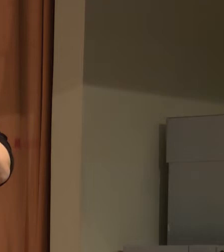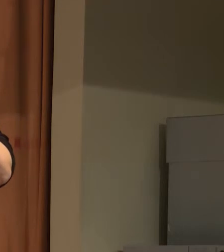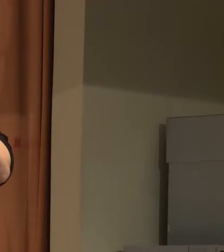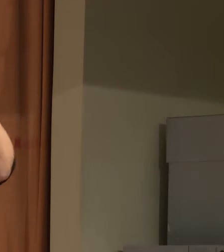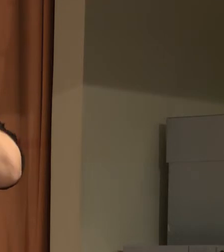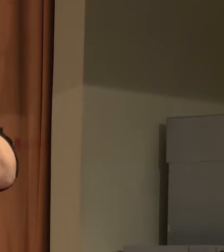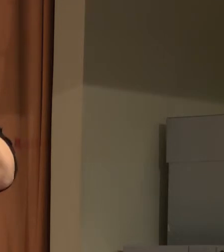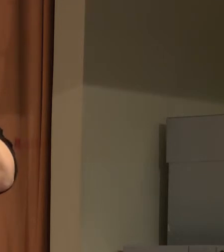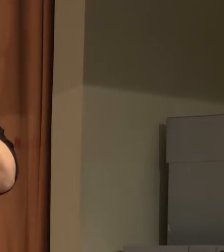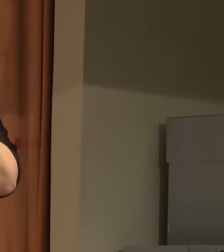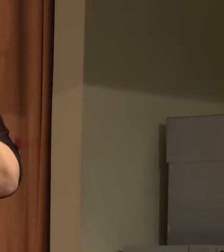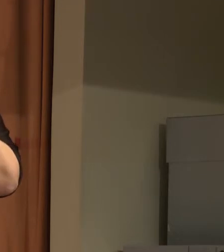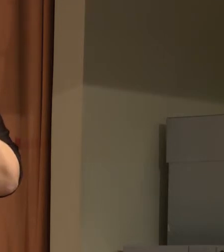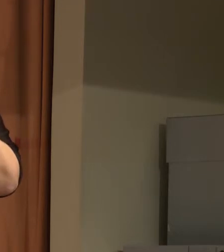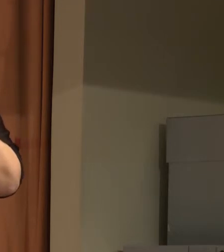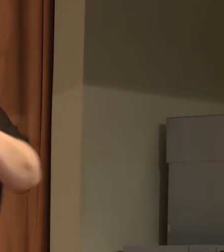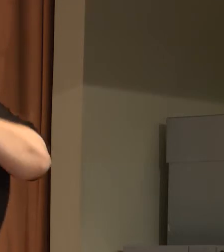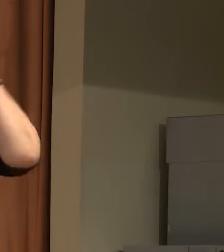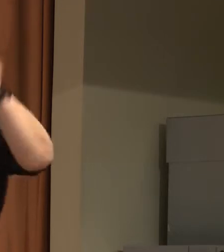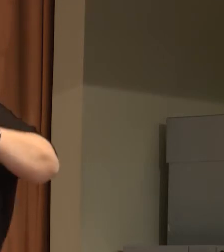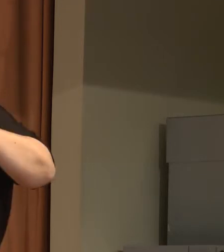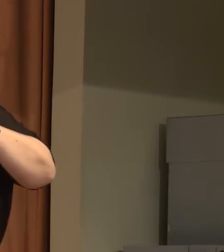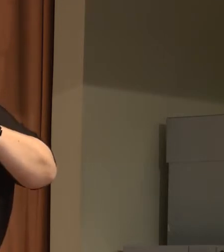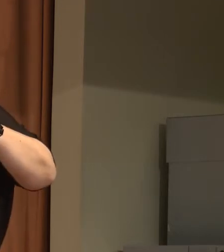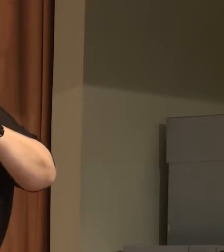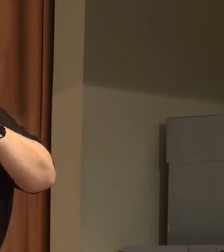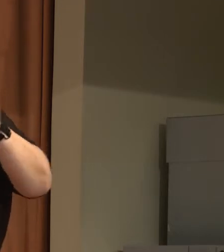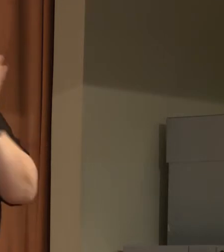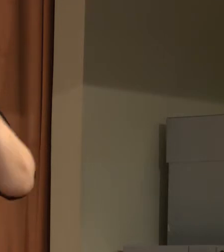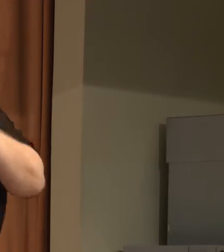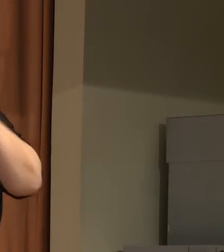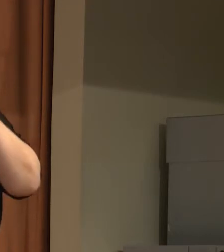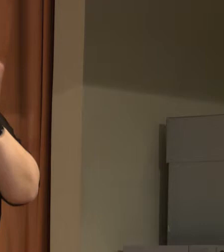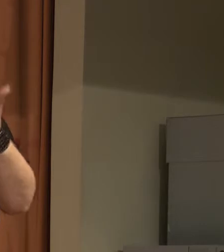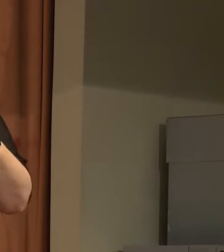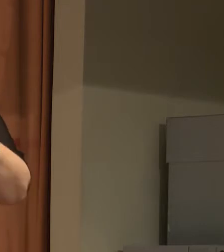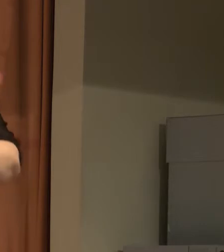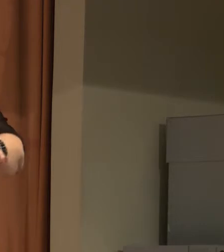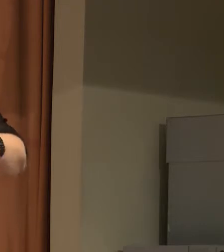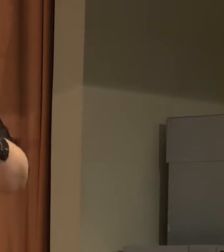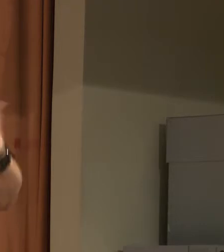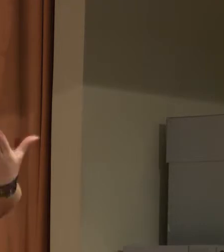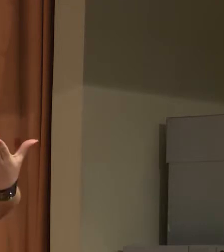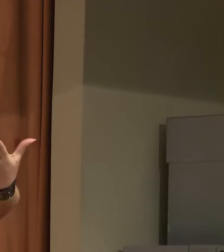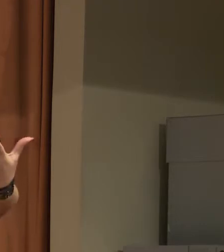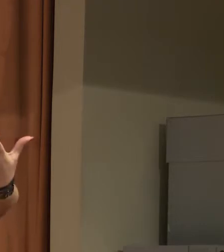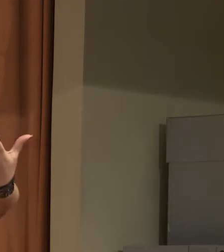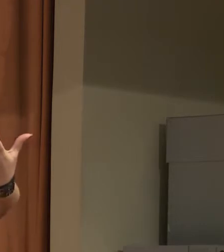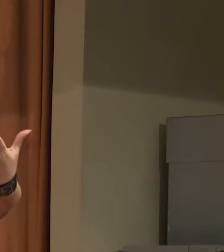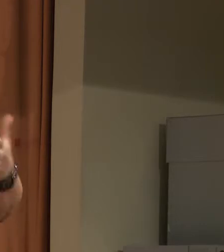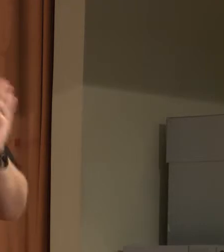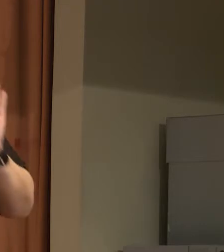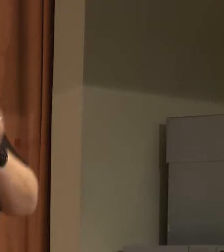que há alguns anos atrás, uns 5, 6 anos atrás, mudou o currículo, né,